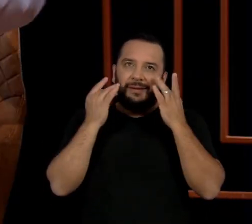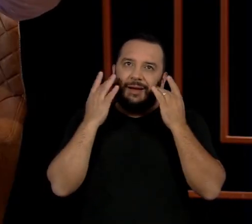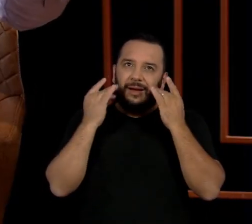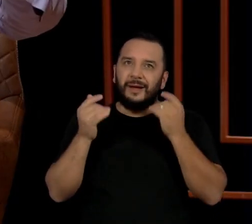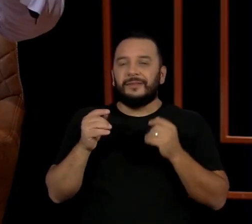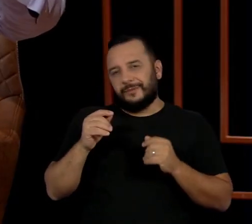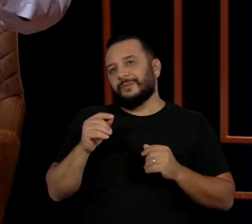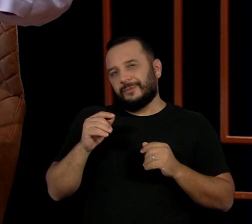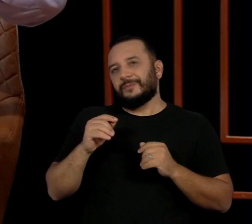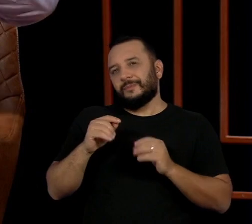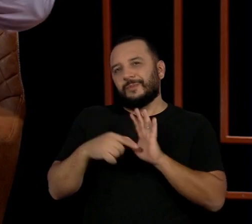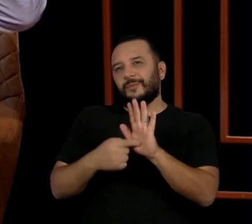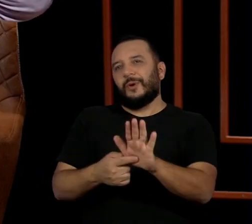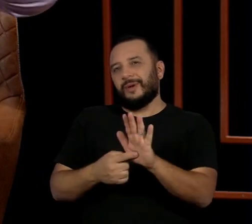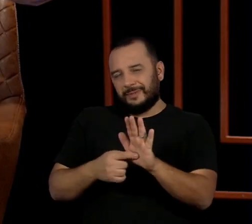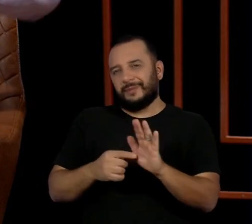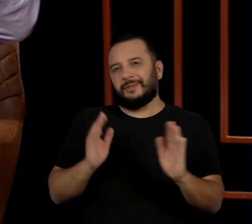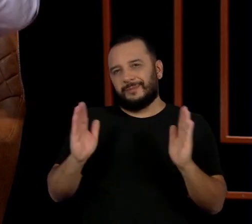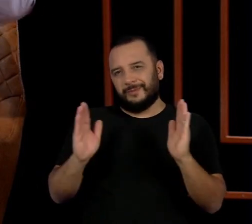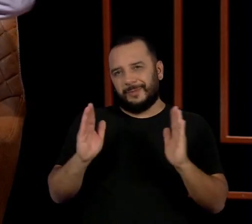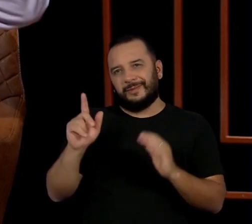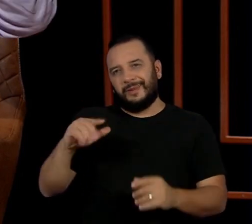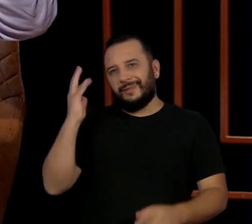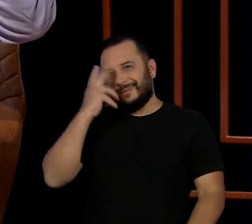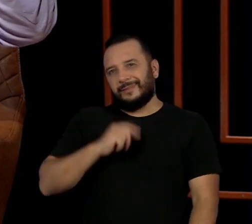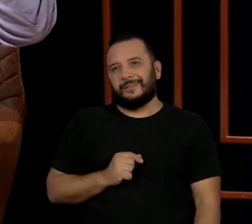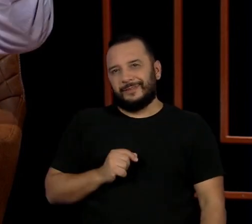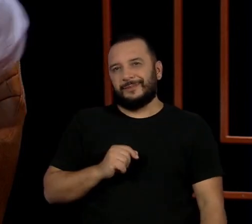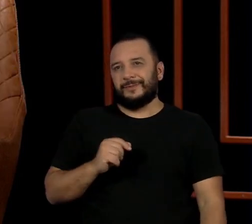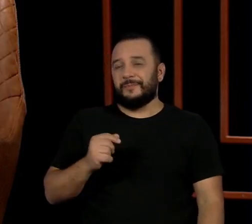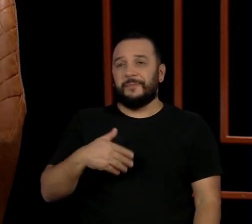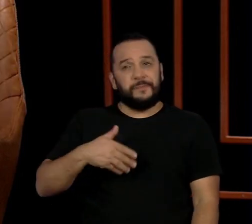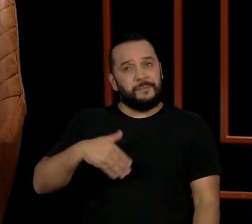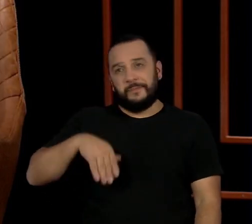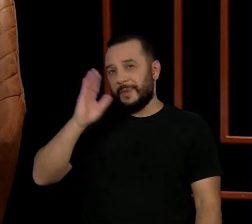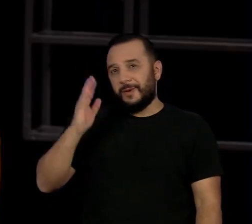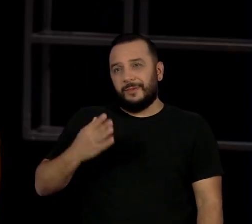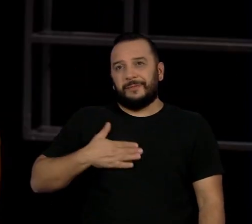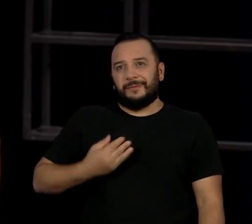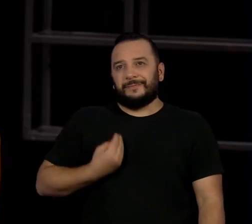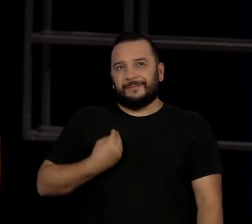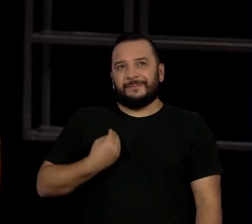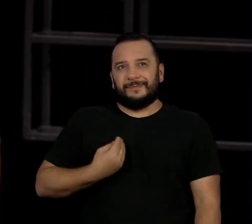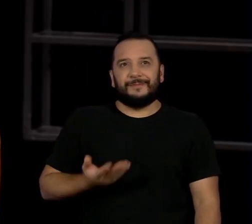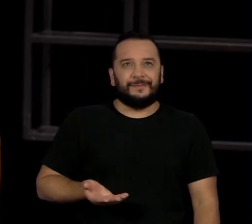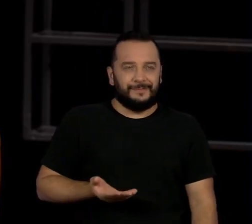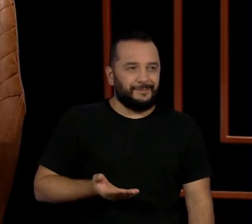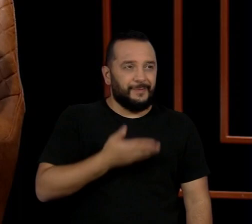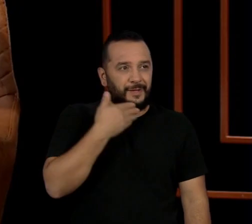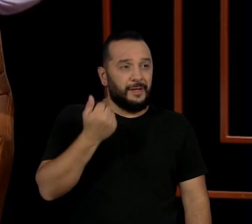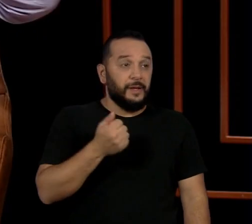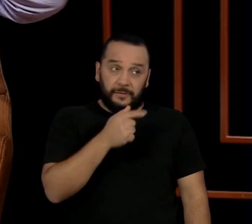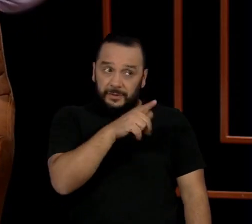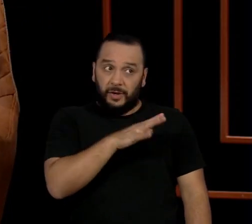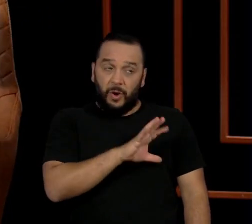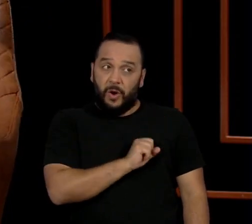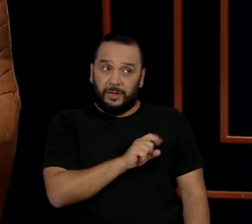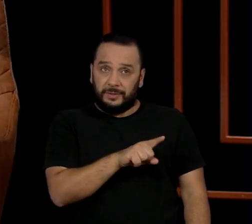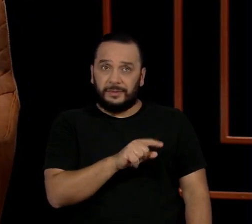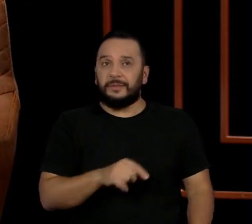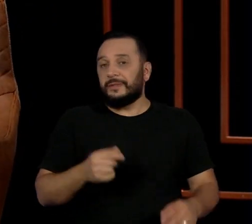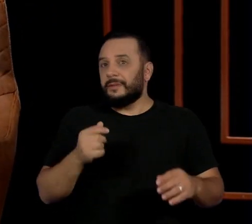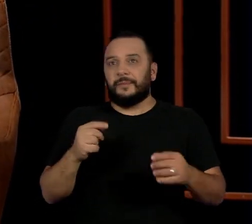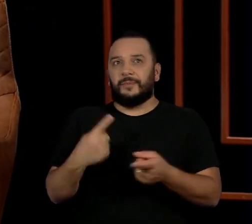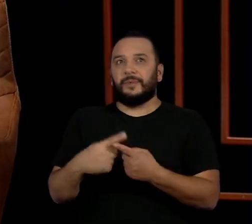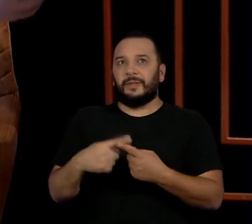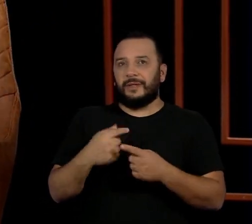Que é linda. É uma cena que eu acho que é a melhor coisa que eu fiz na vida. Assim. Que é que você mais gosta mesmo? Eu gosto muito. Que sabe o que acontece? O palco fica